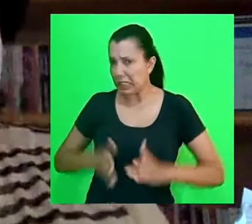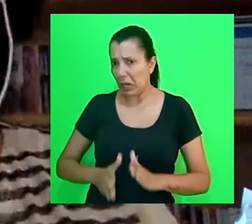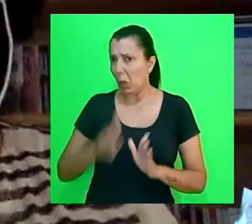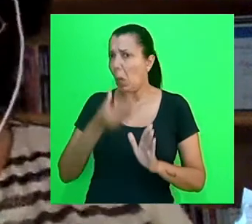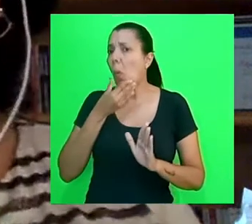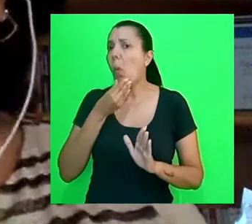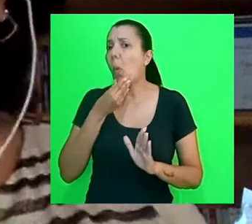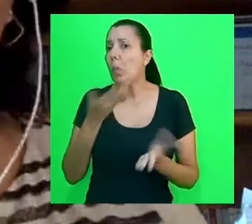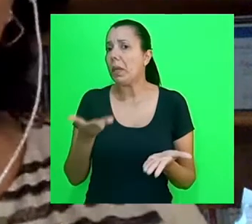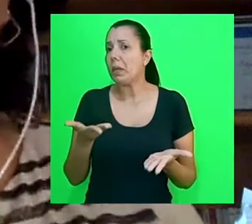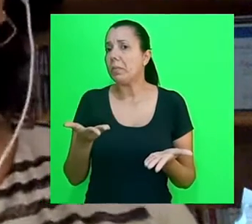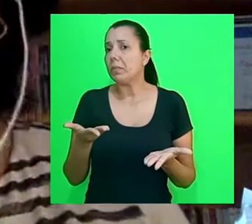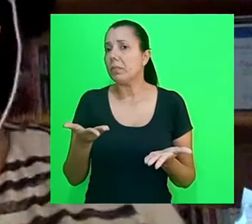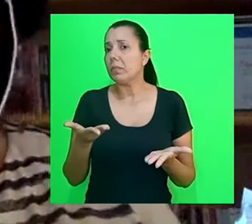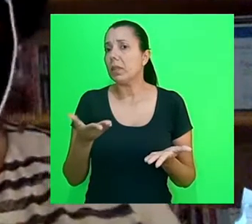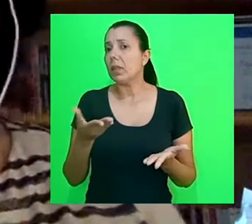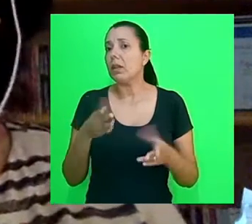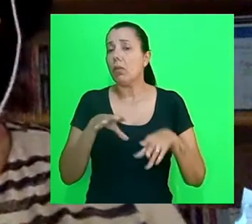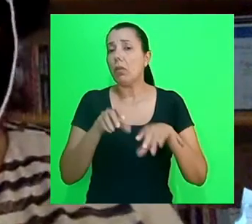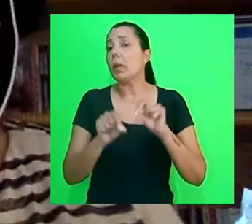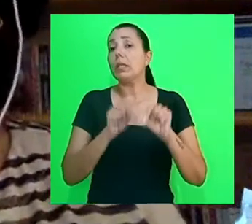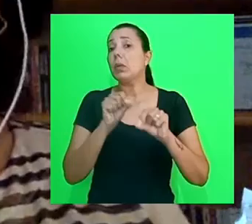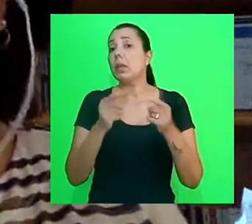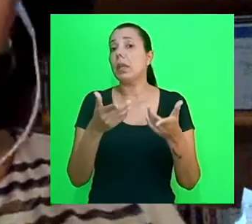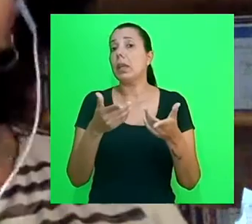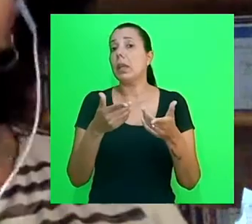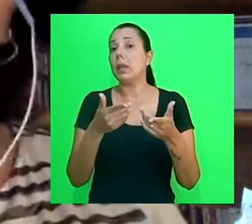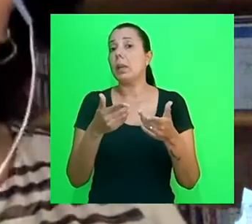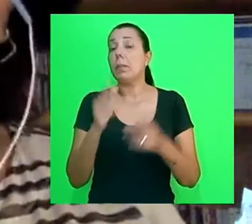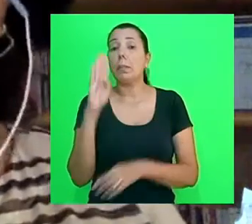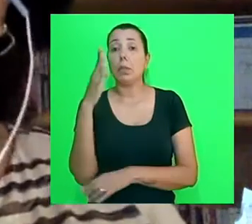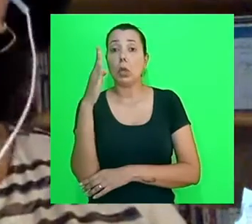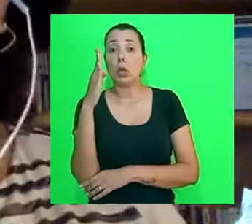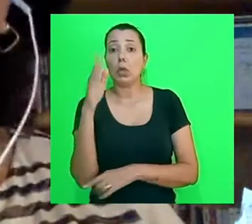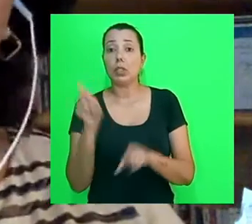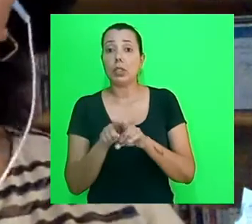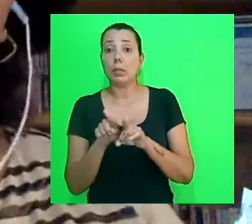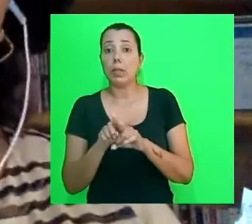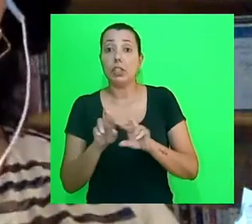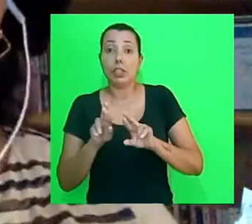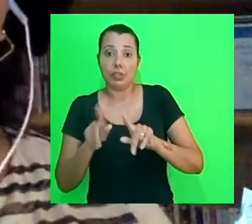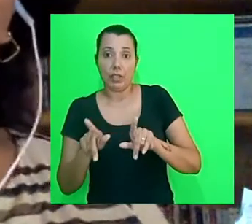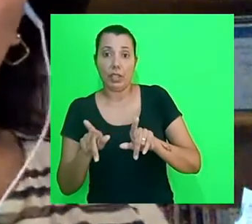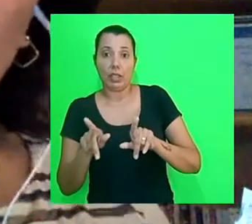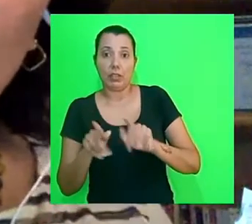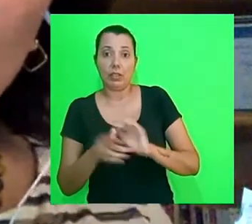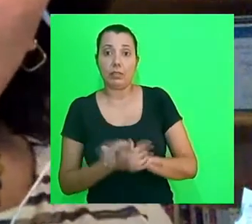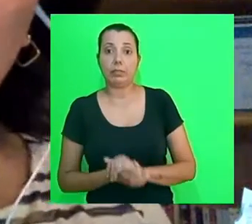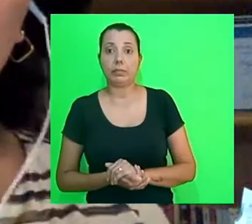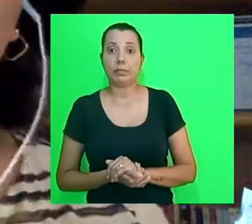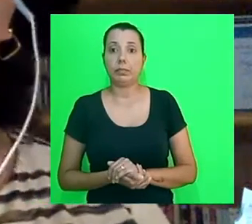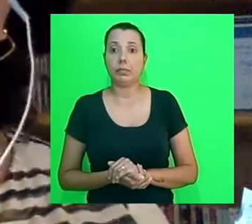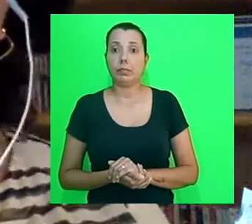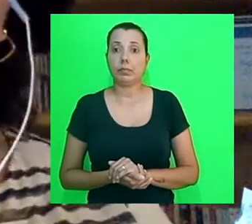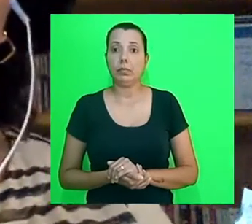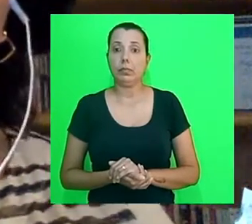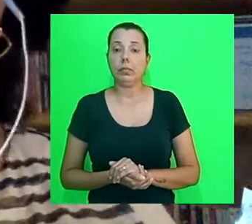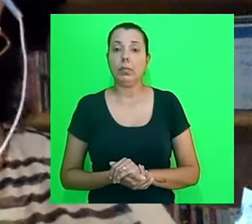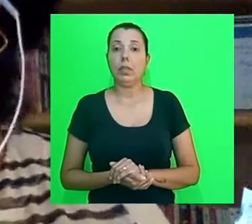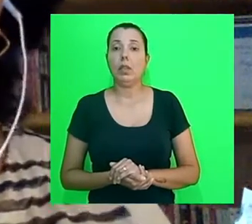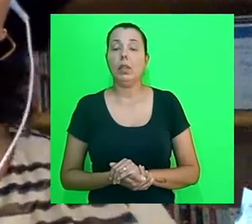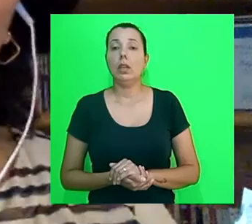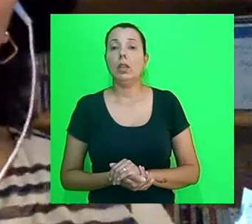machistas, elas não nascem homofóbicas, assim como não nascem racistas. Elas aprendem, seja no ambiente doméstico,